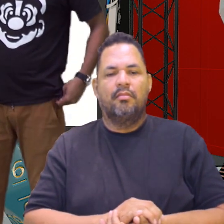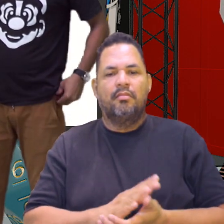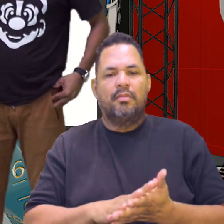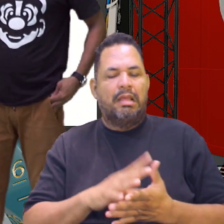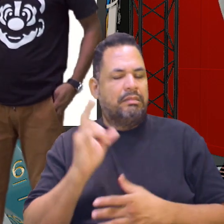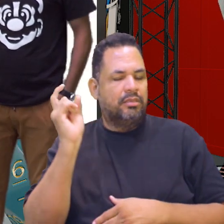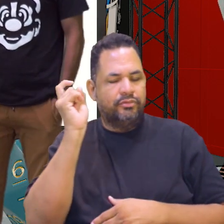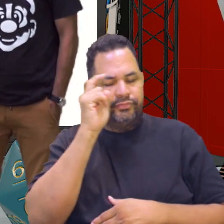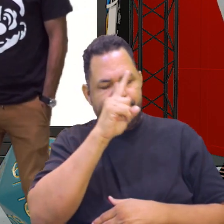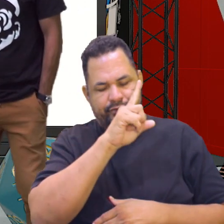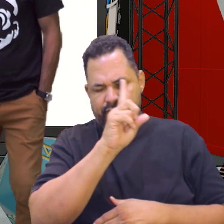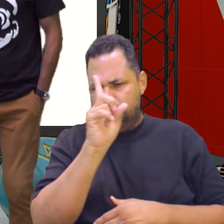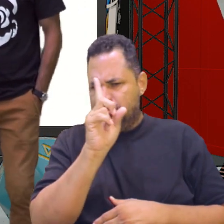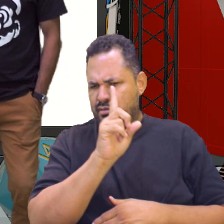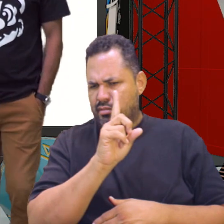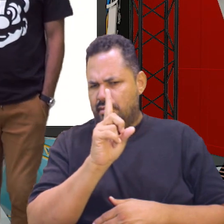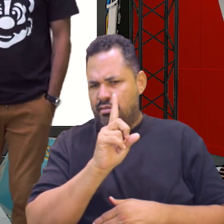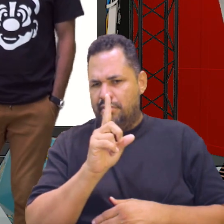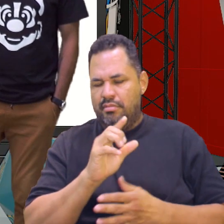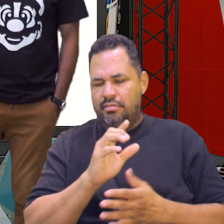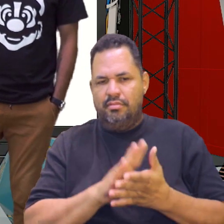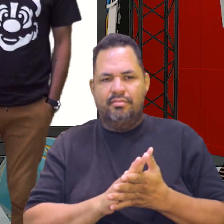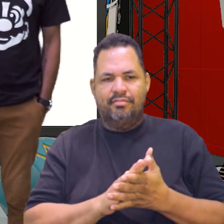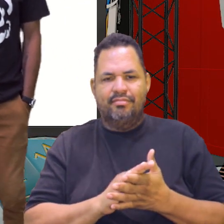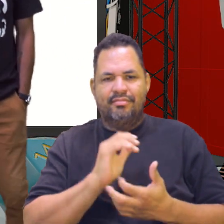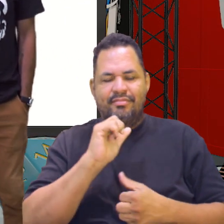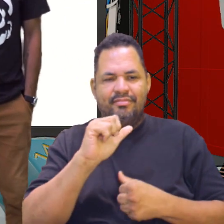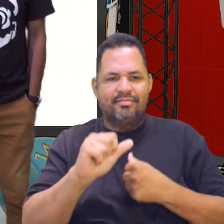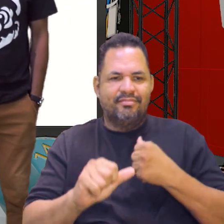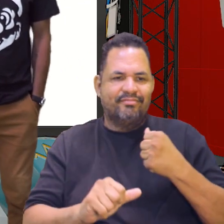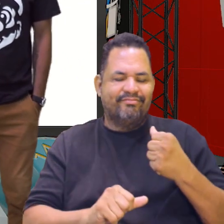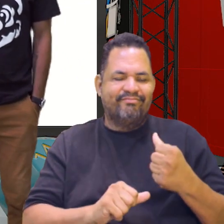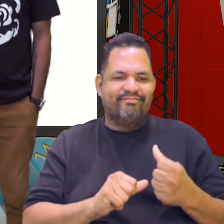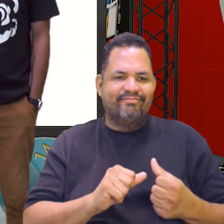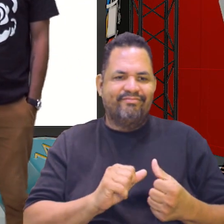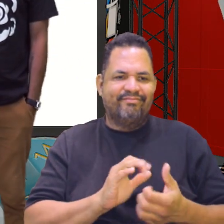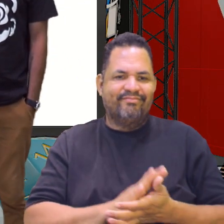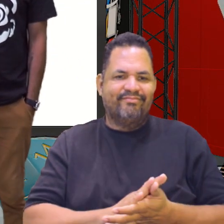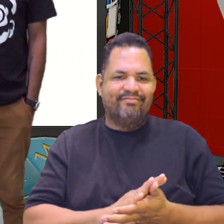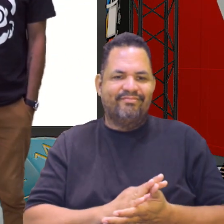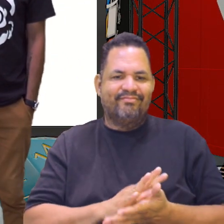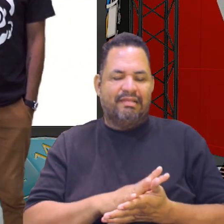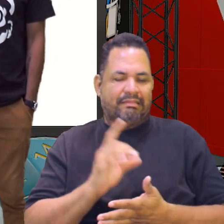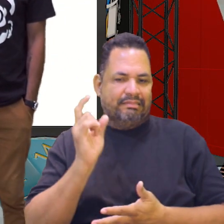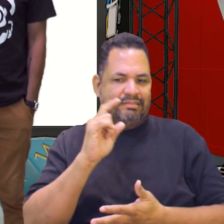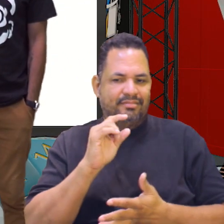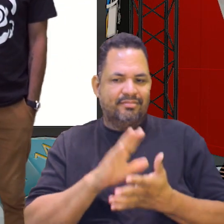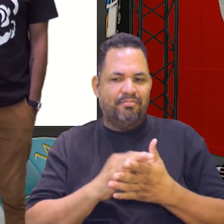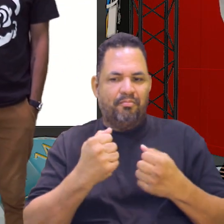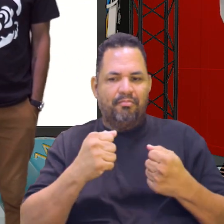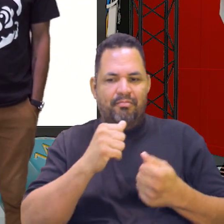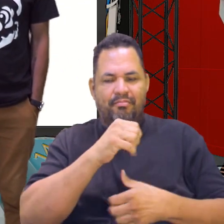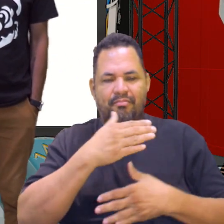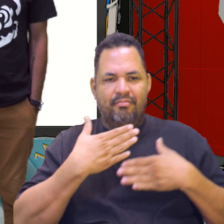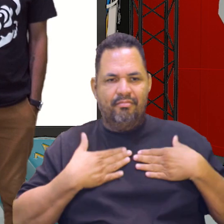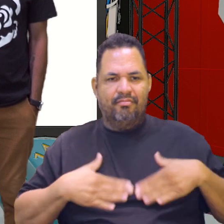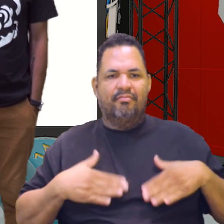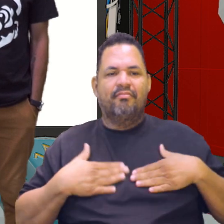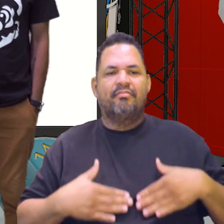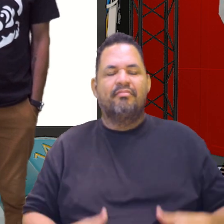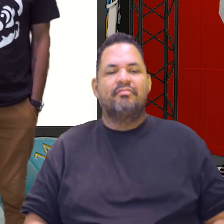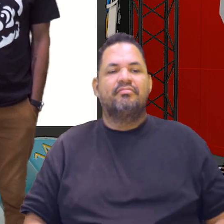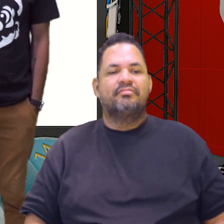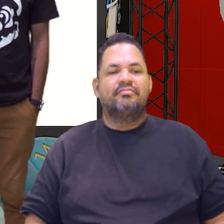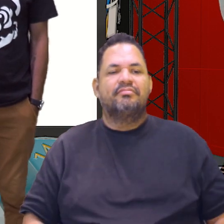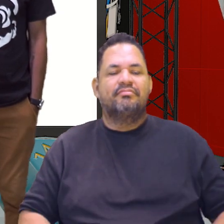tão terrível assim, né? Não. Então, a gente muda a figura, porque o terrível pode se tornar mais tranquilo. Vamos ver, então, olha